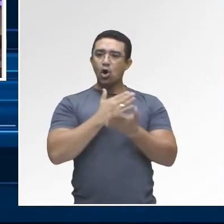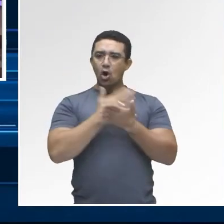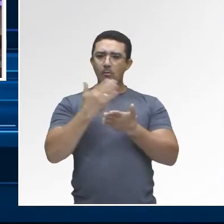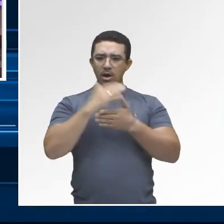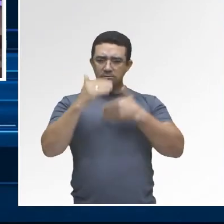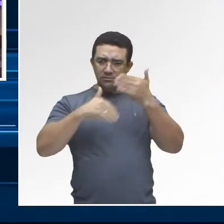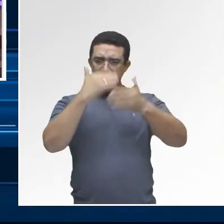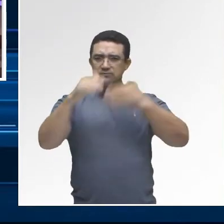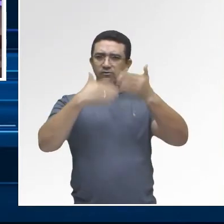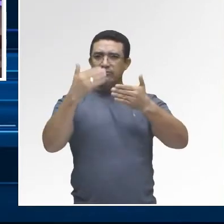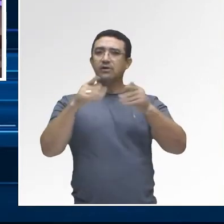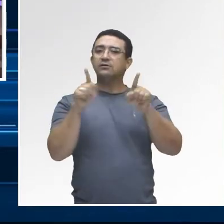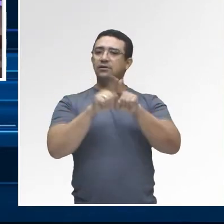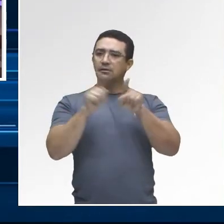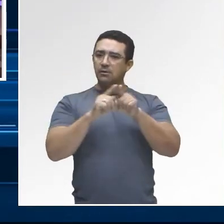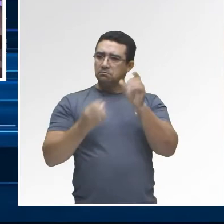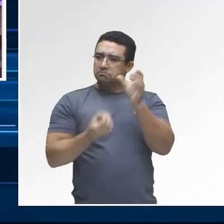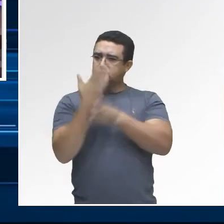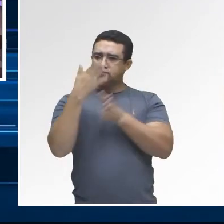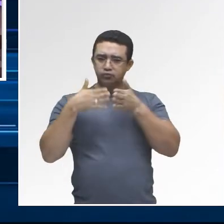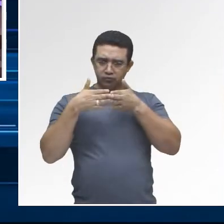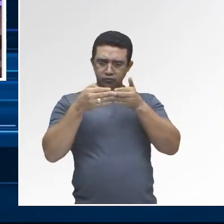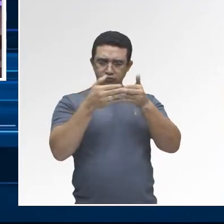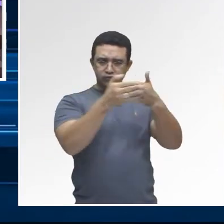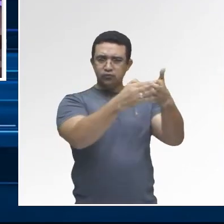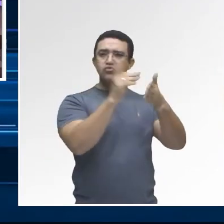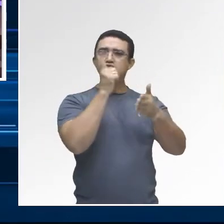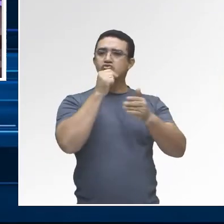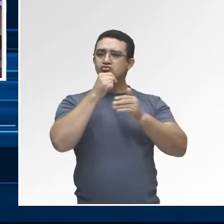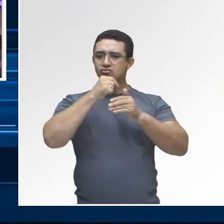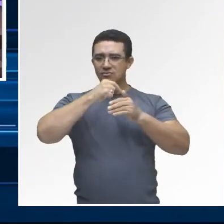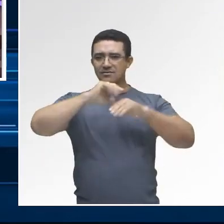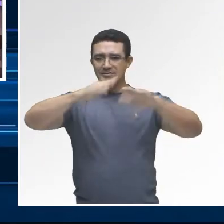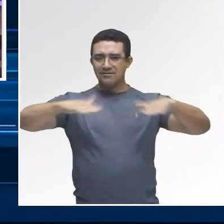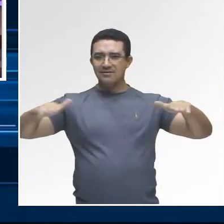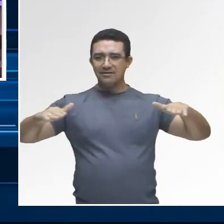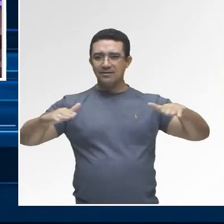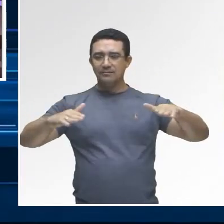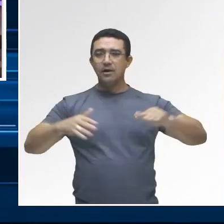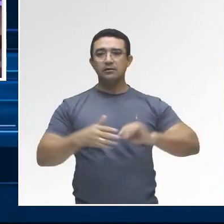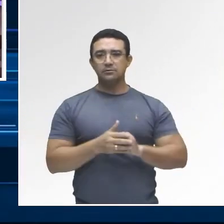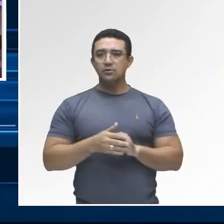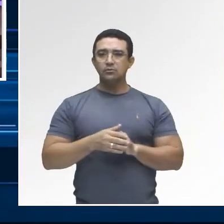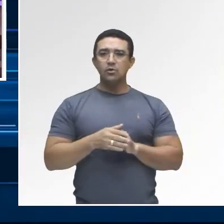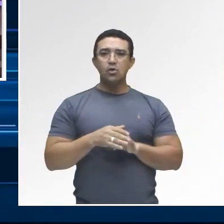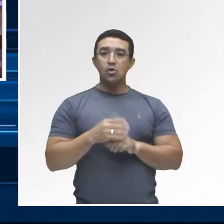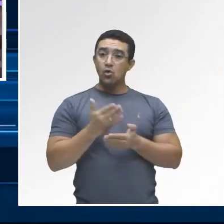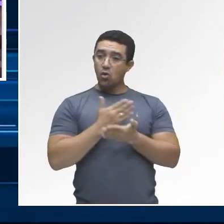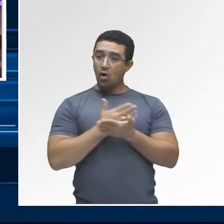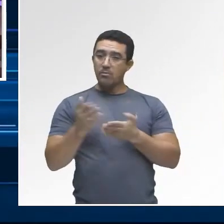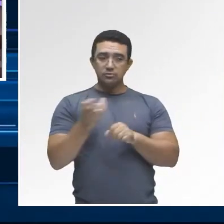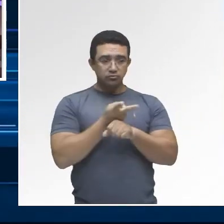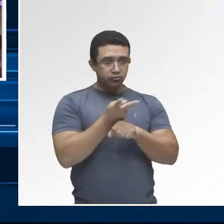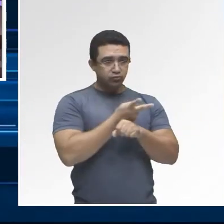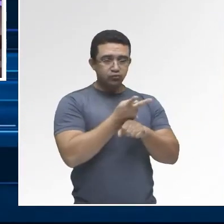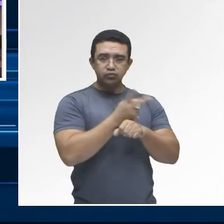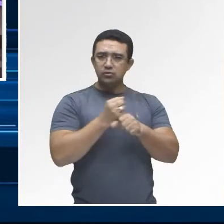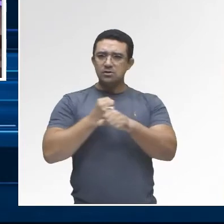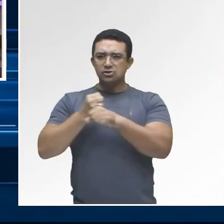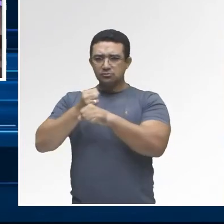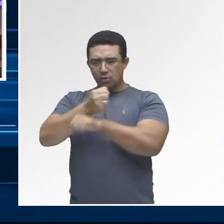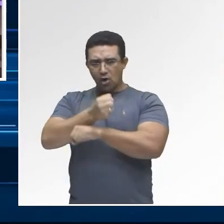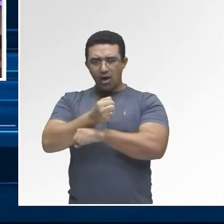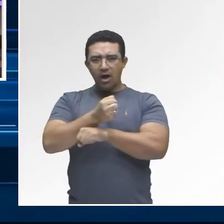uma rota de comércio importantíssima. Sabe aquele ponto na esquina ali da cidade, que todo mundo tem que passar por ele para ir para o banco, para ir